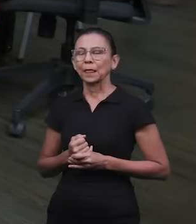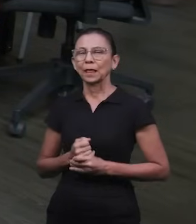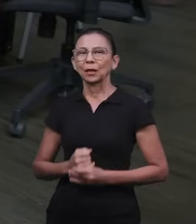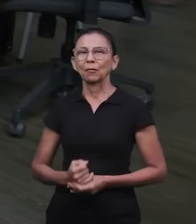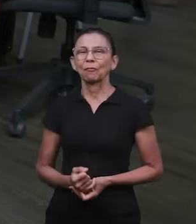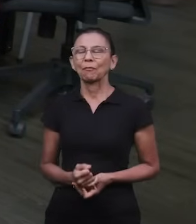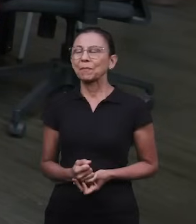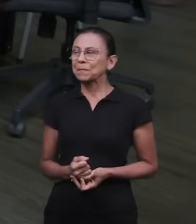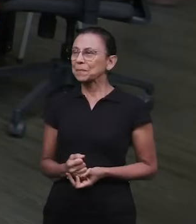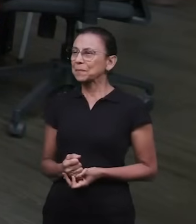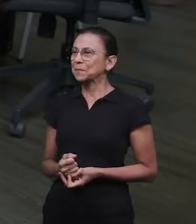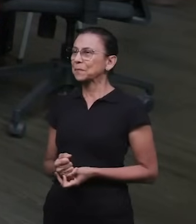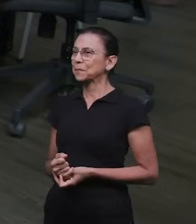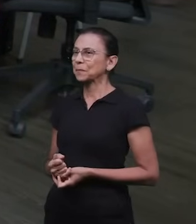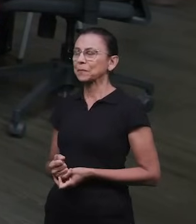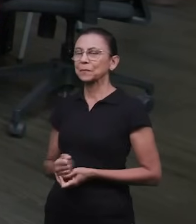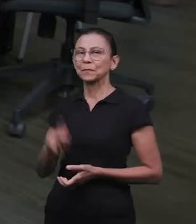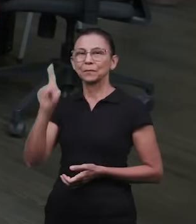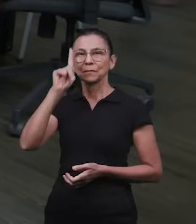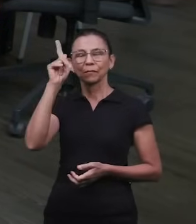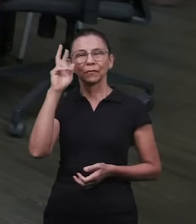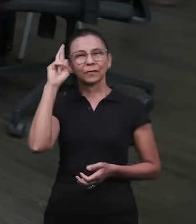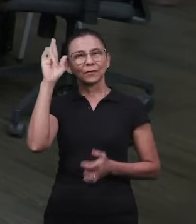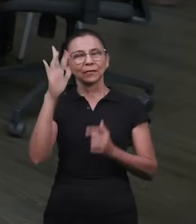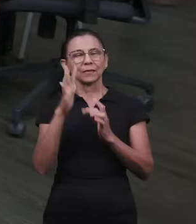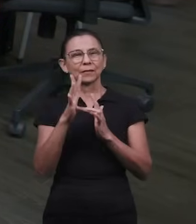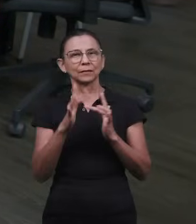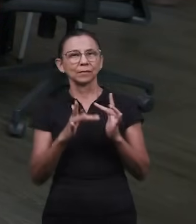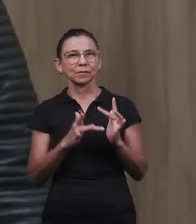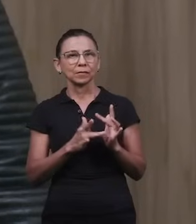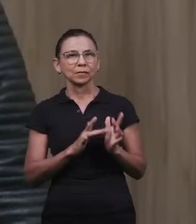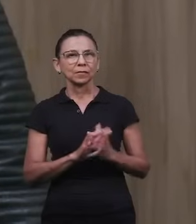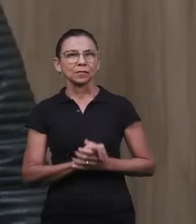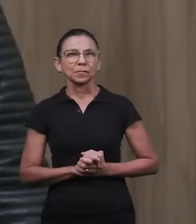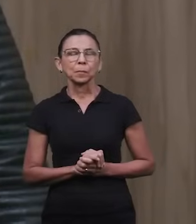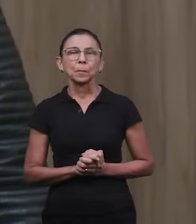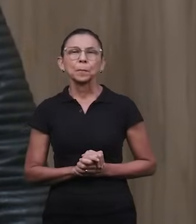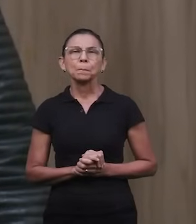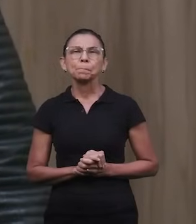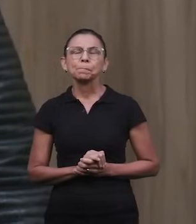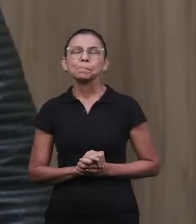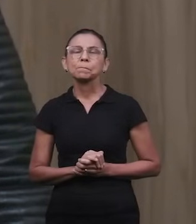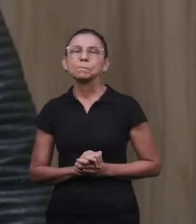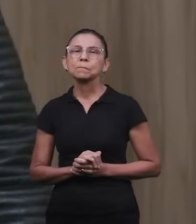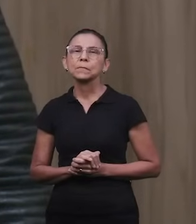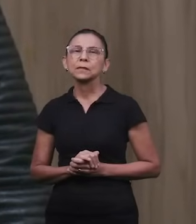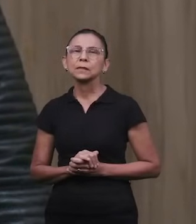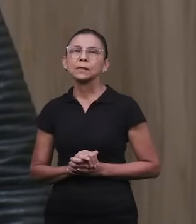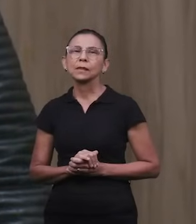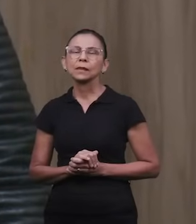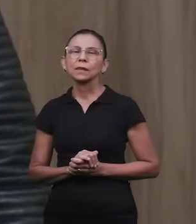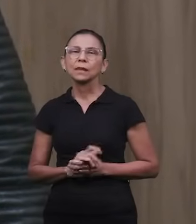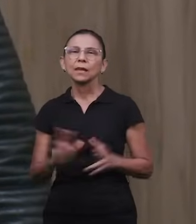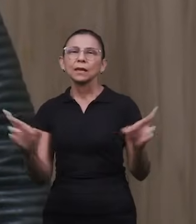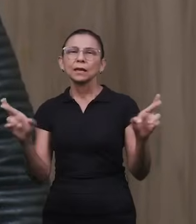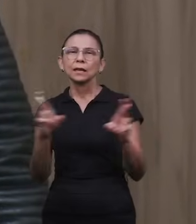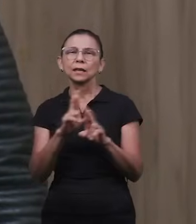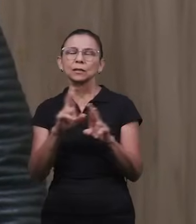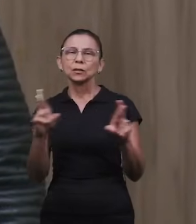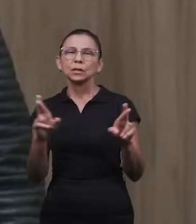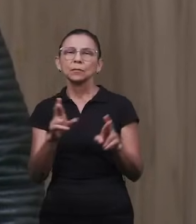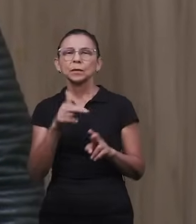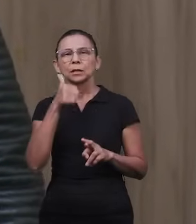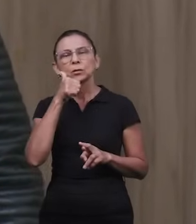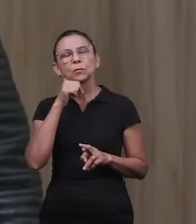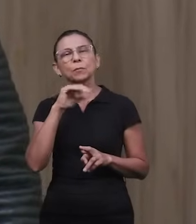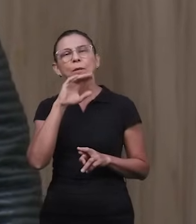pode fazer. Pai, Senhor Jesus, pastor, quais são os limites que o jovem deve ter nos relacionamentos com os pais e o que a palavra fala